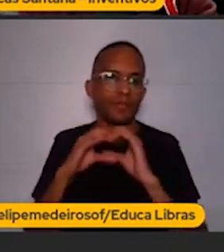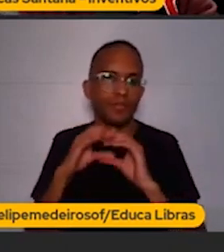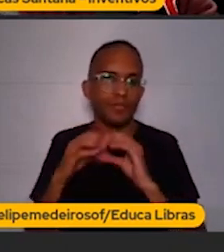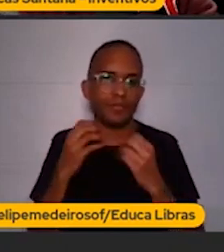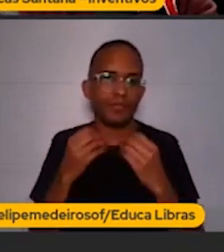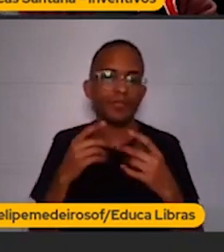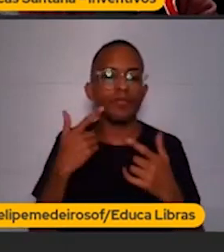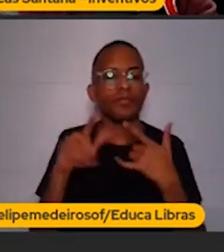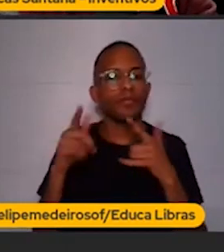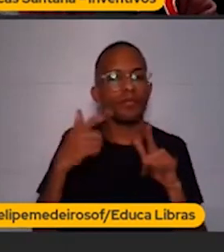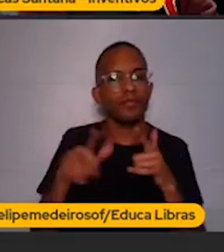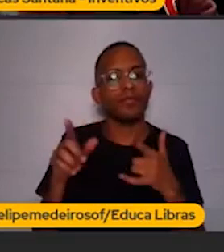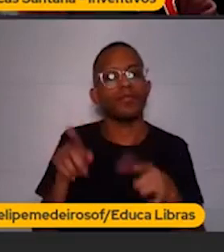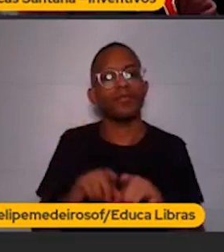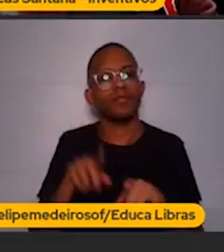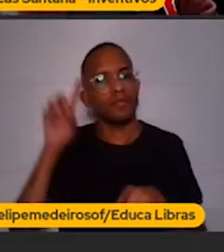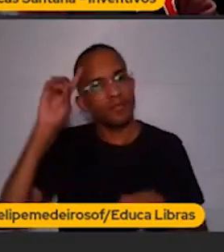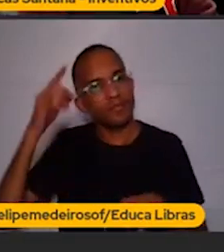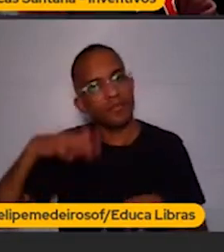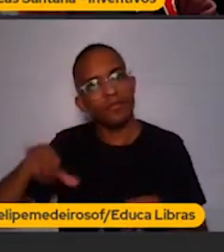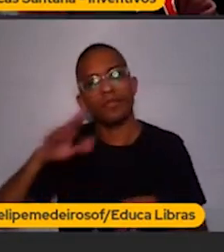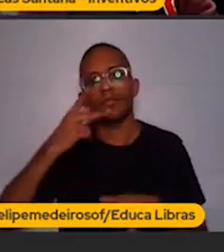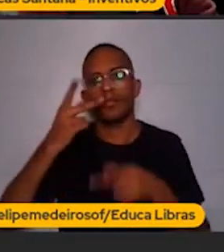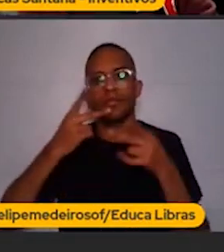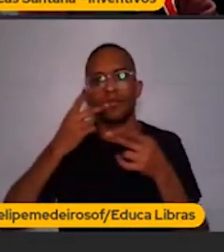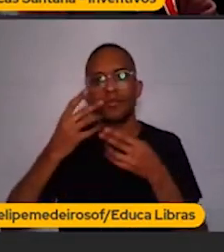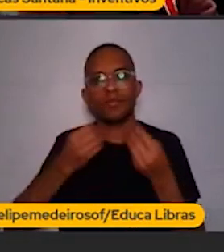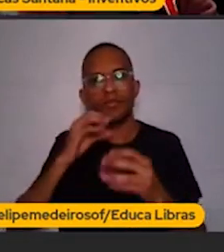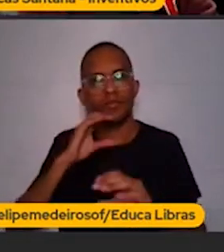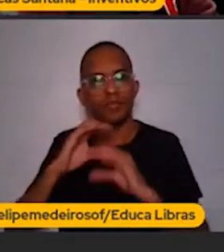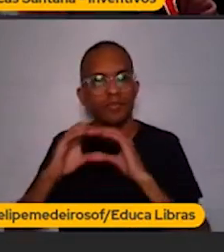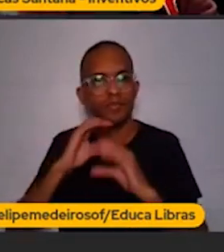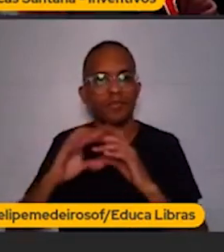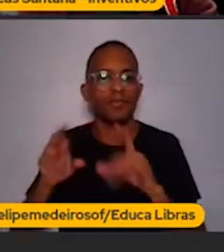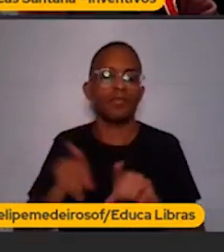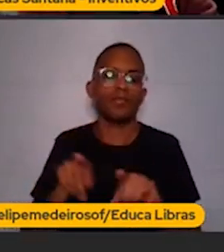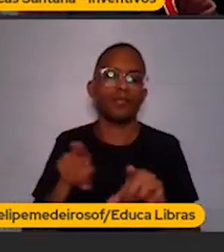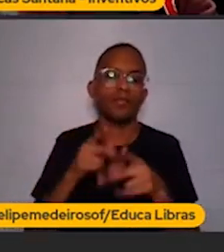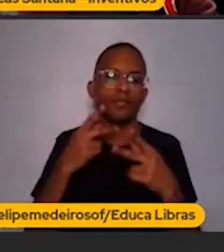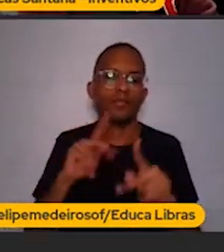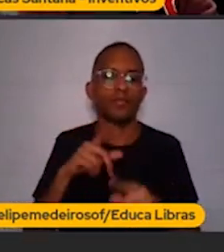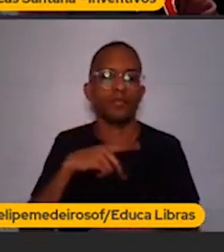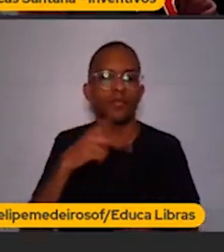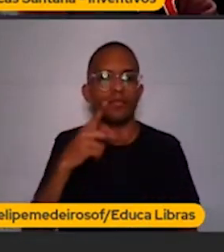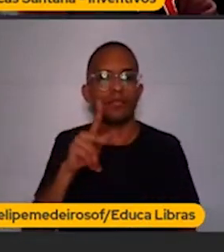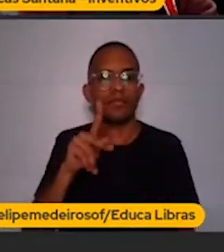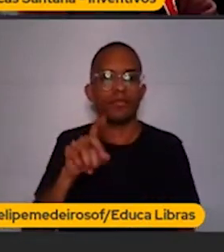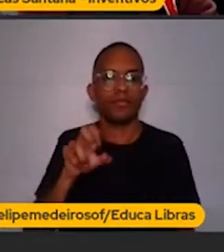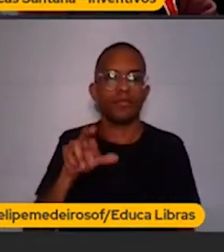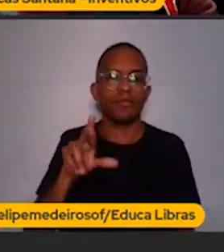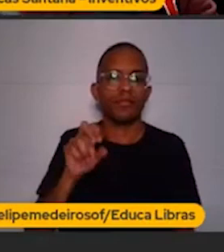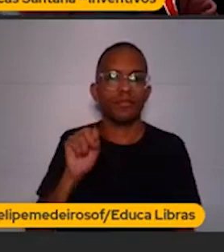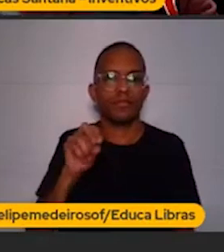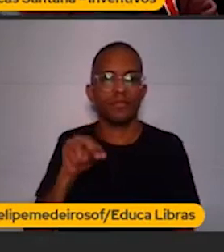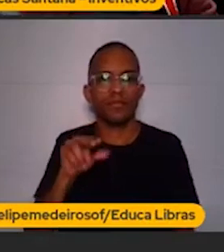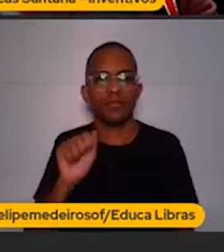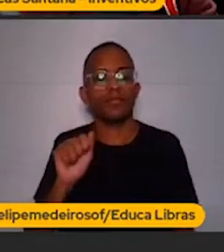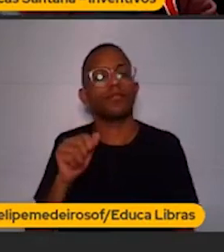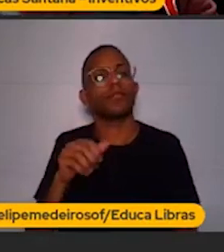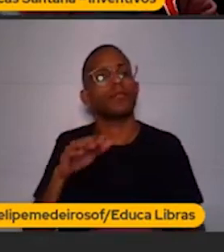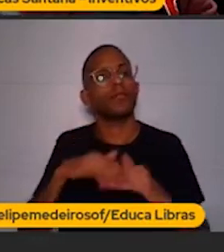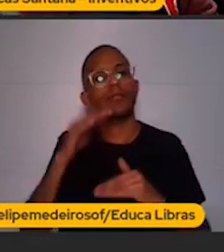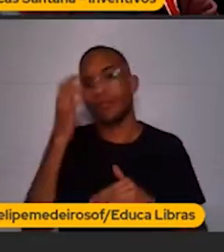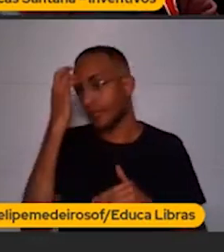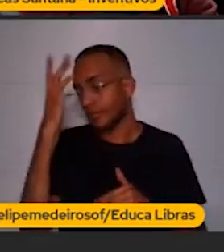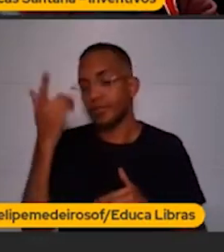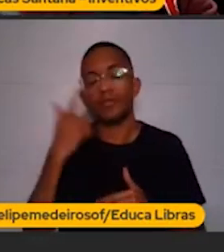Os próximos dias, os próximos módulos, a gente vai falar sobre comunicação. Você tendo essa persona, vai ser muito mais fácil você conseguir